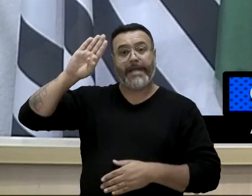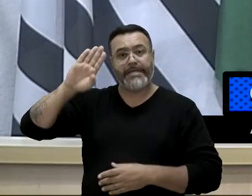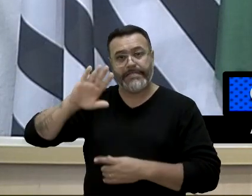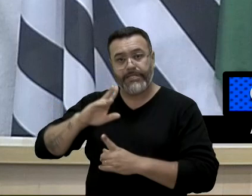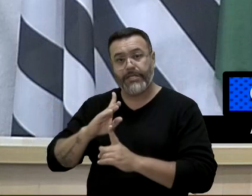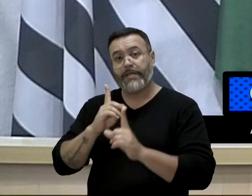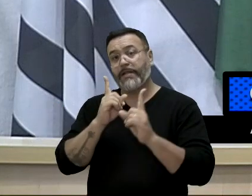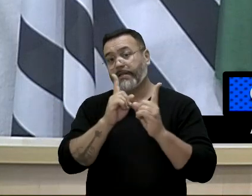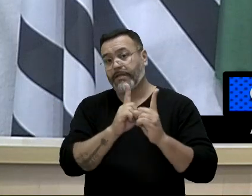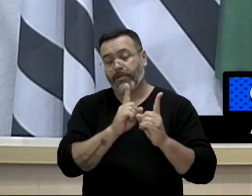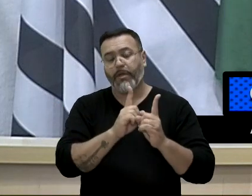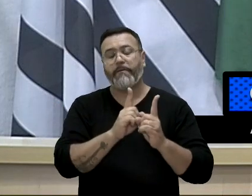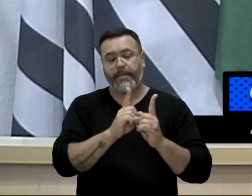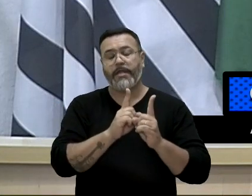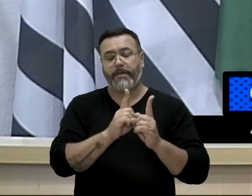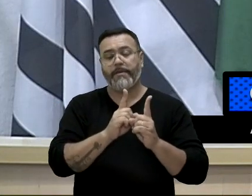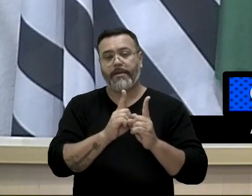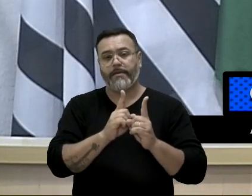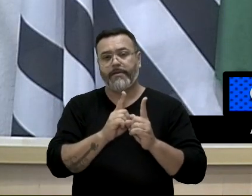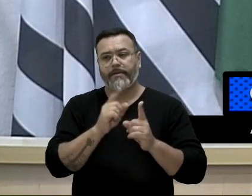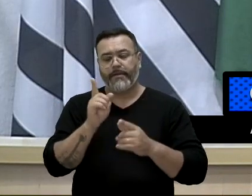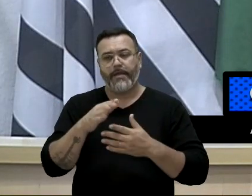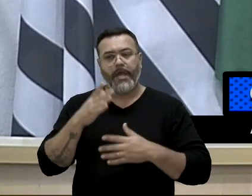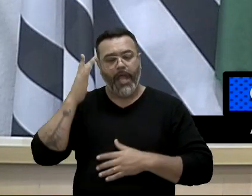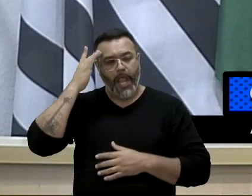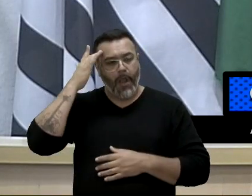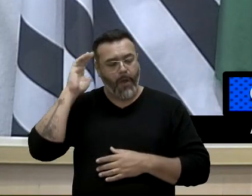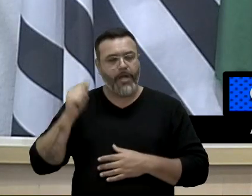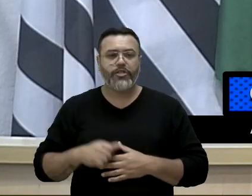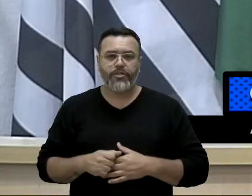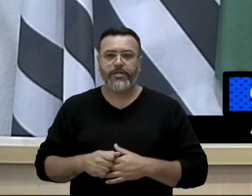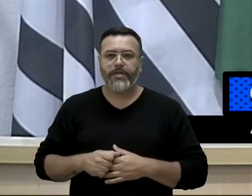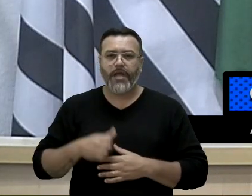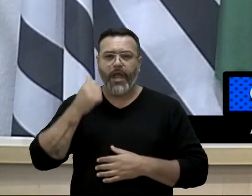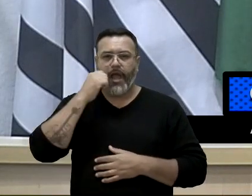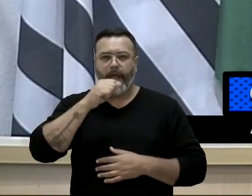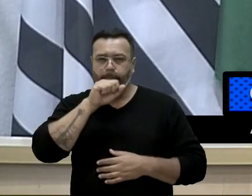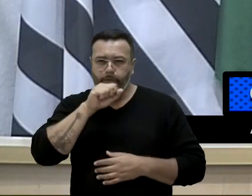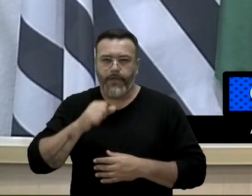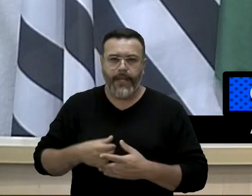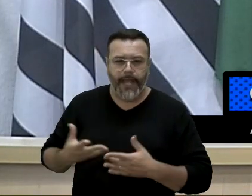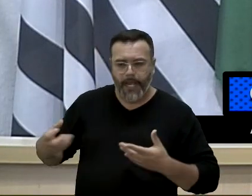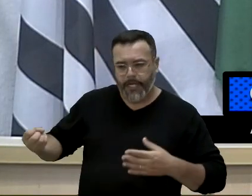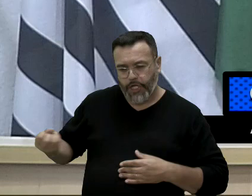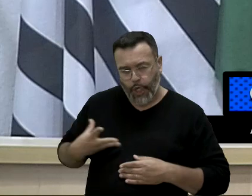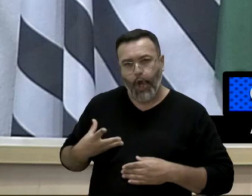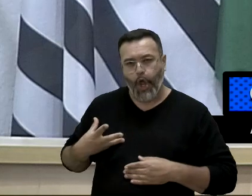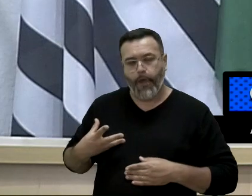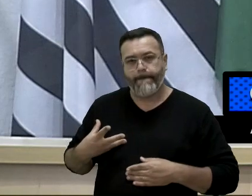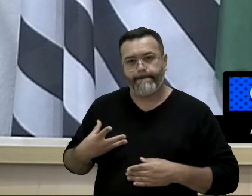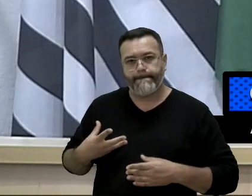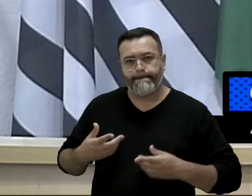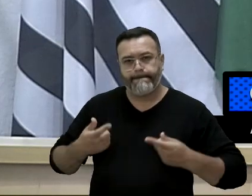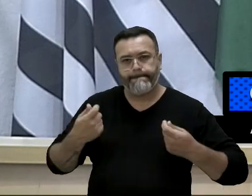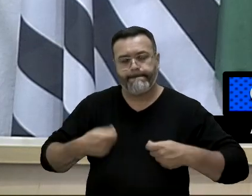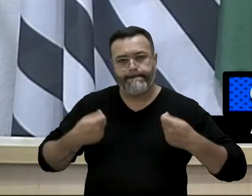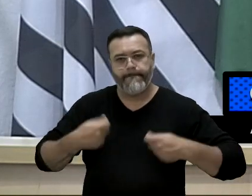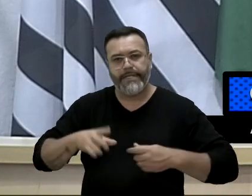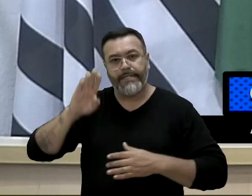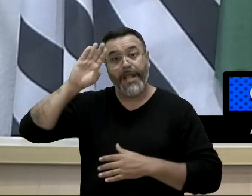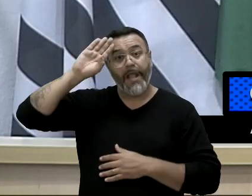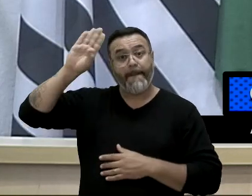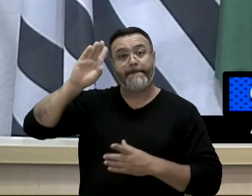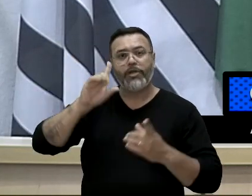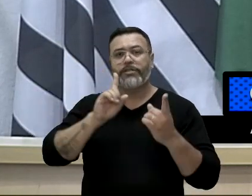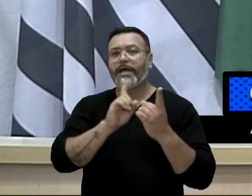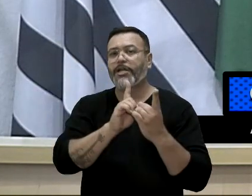mulher no puerpério, a mulher que acaba de ter bebê, ela devia ter prioridades, porque realmente o negócio não é fácil, né? Ainda mais